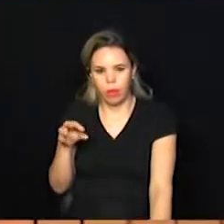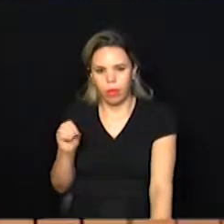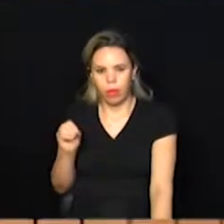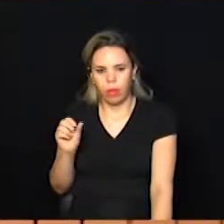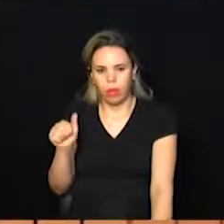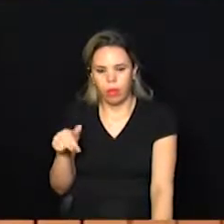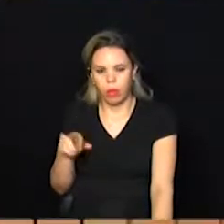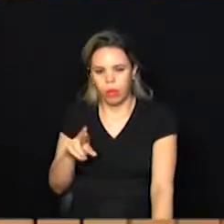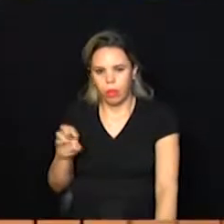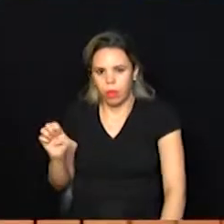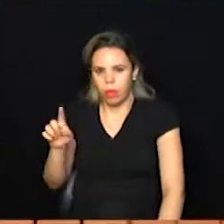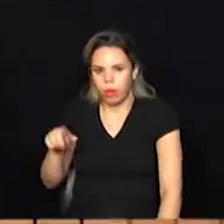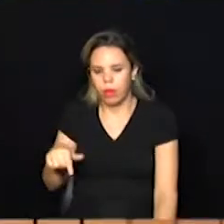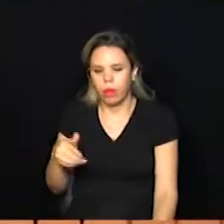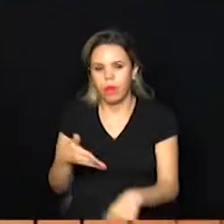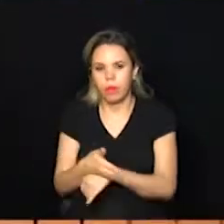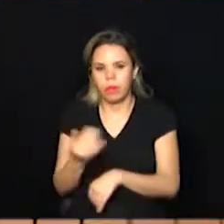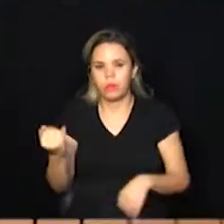participação importante